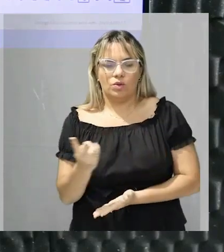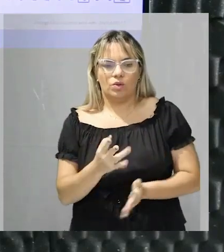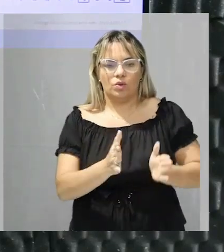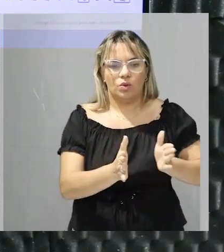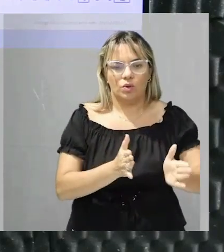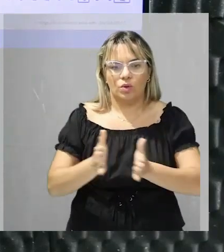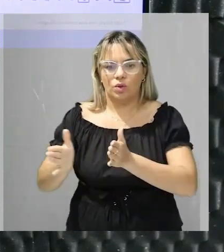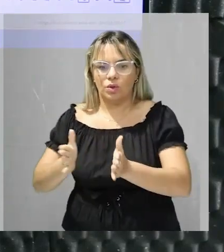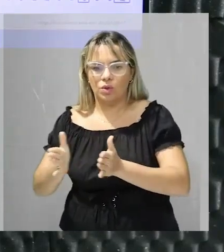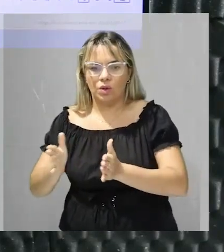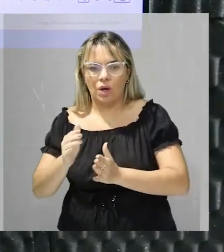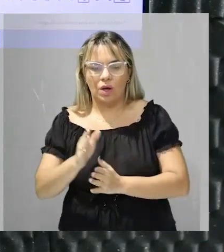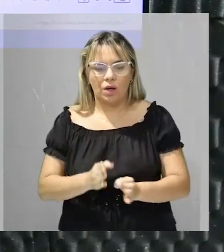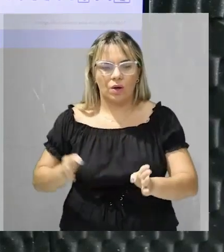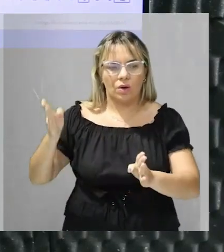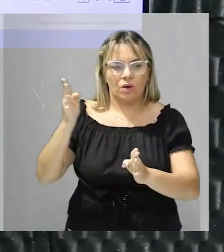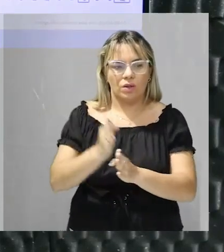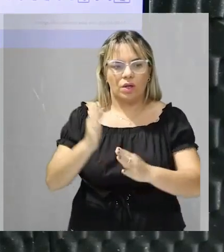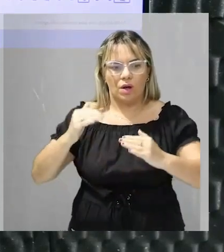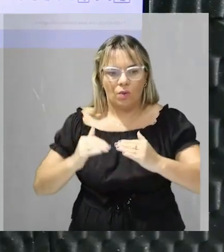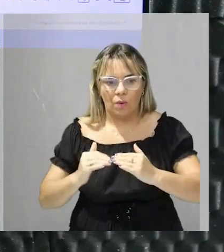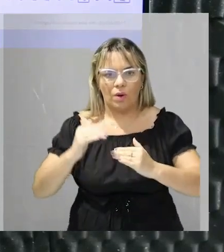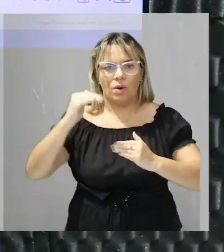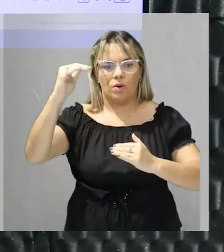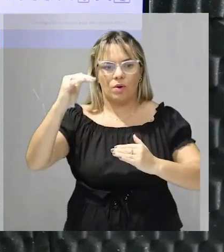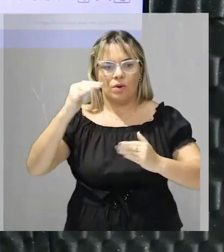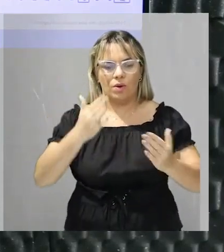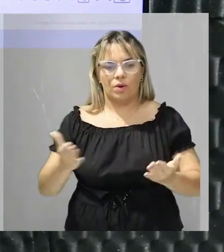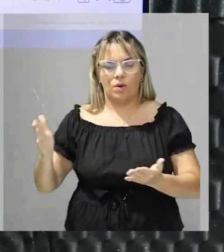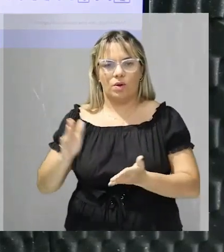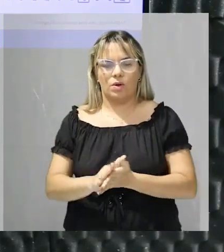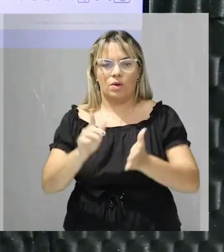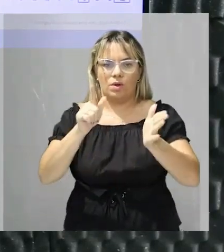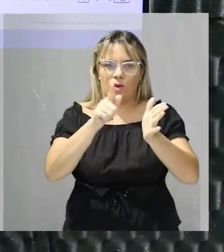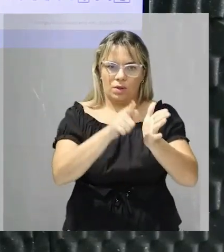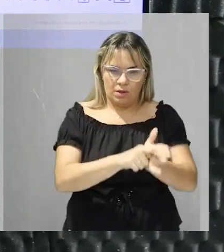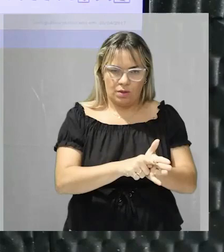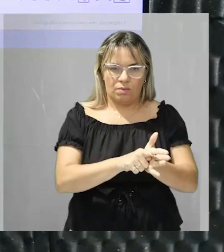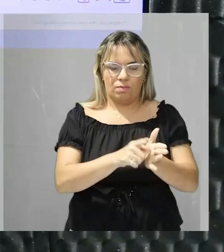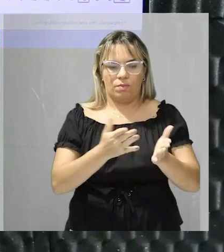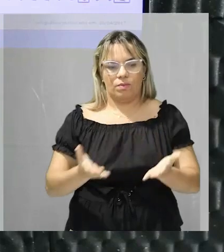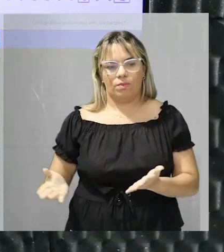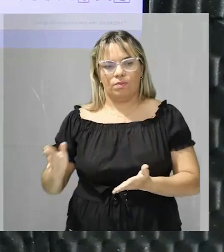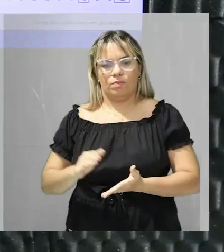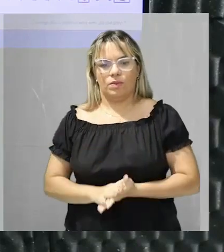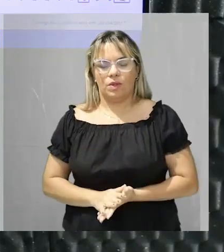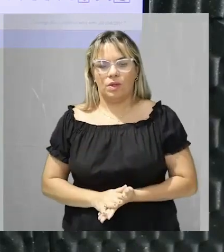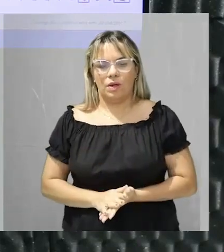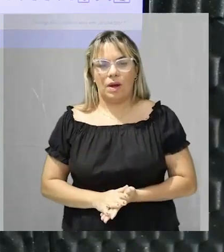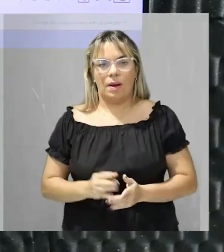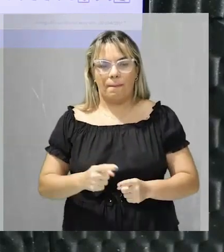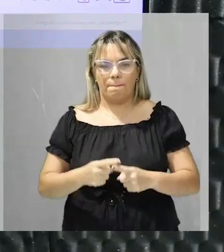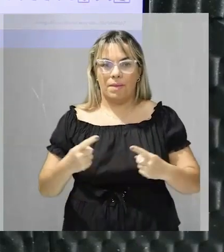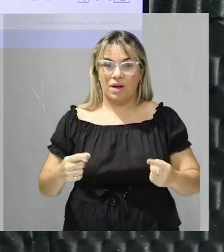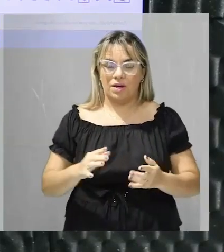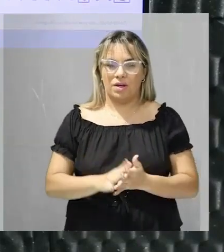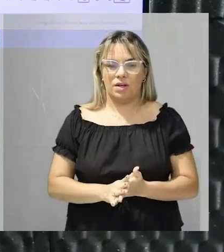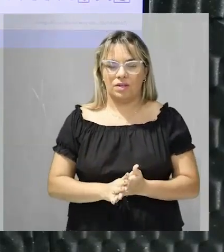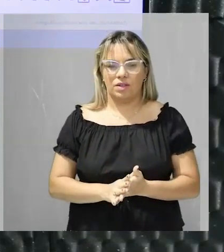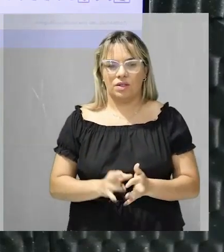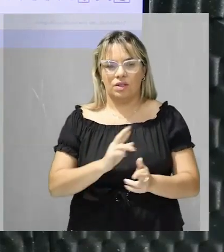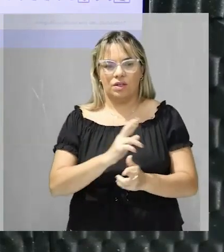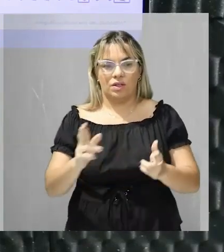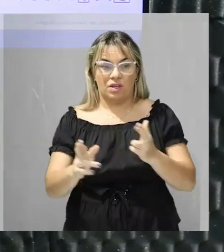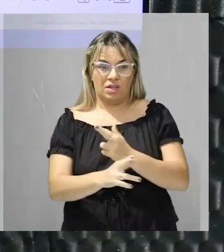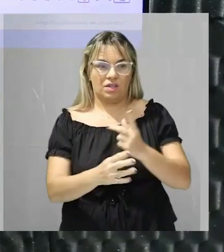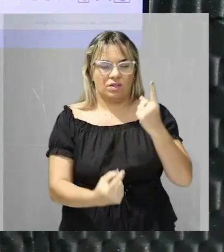aumento e Esse aumento ora continha de menos gente muito embora a questão aqui envolva né a